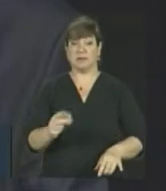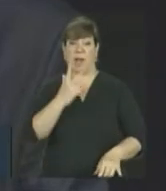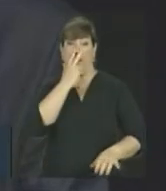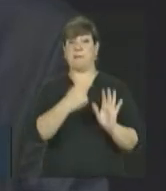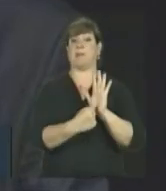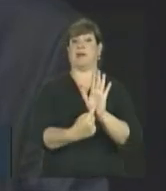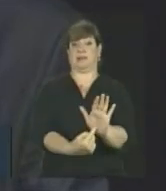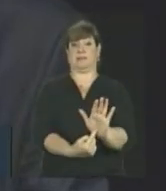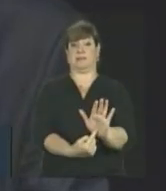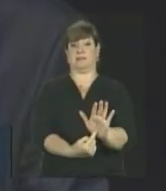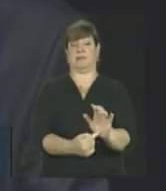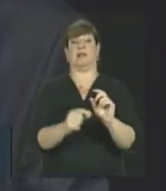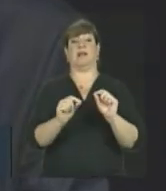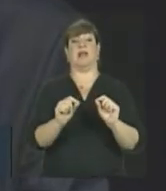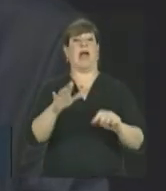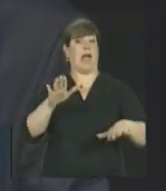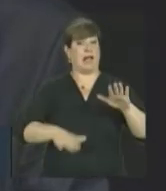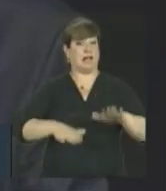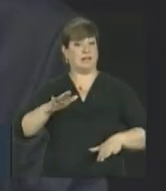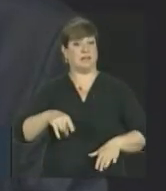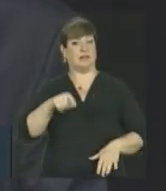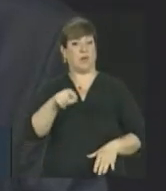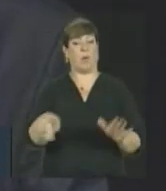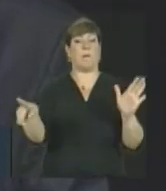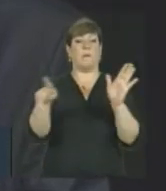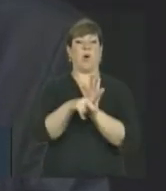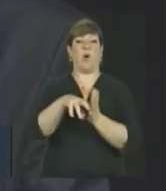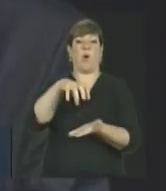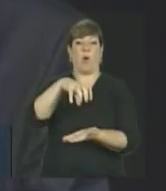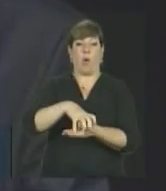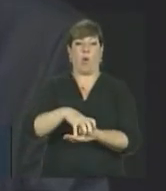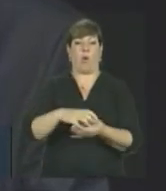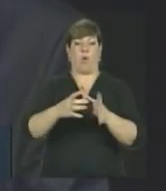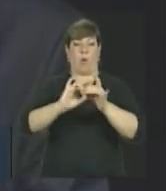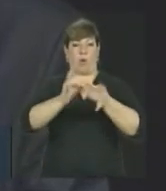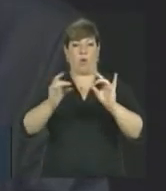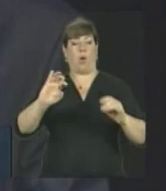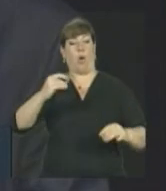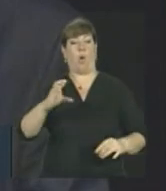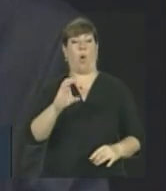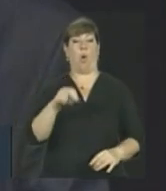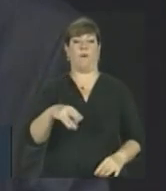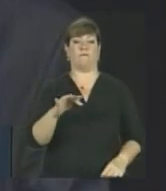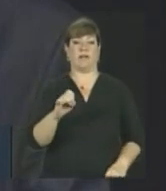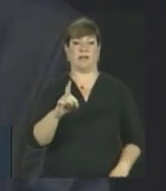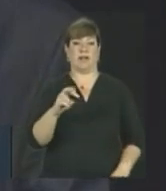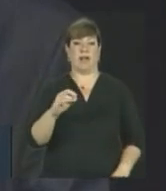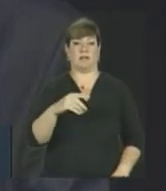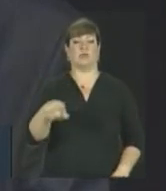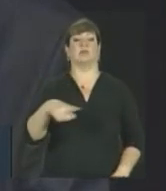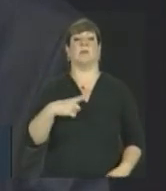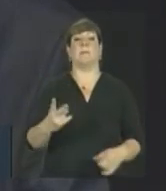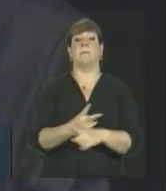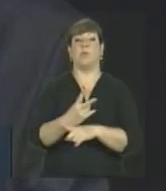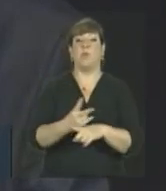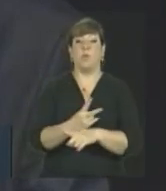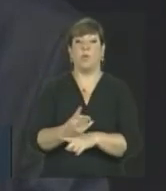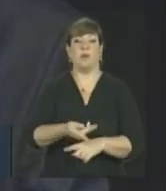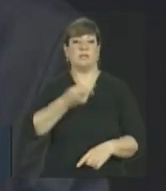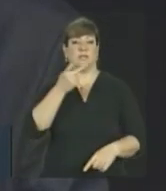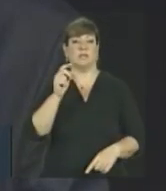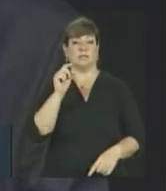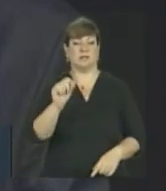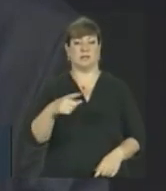aparenta. E, às vezes, o próprio Comitê Olímpico, as confederações, procuram dizer que esses recursos da